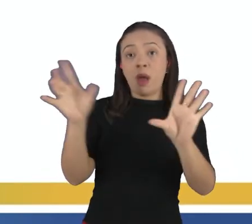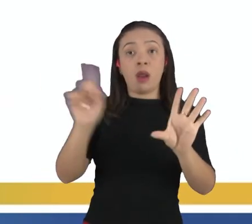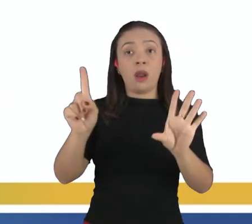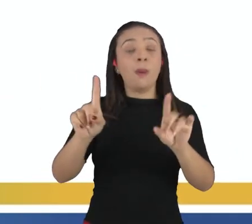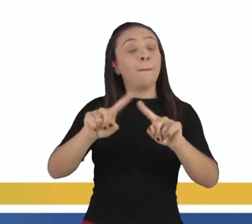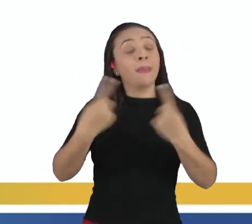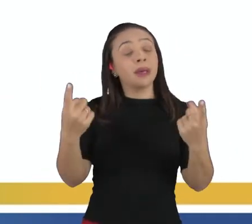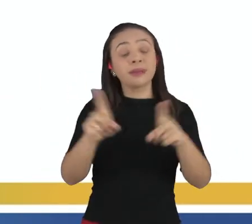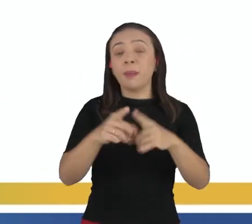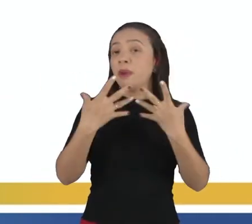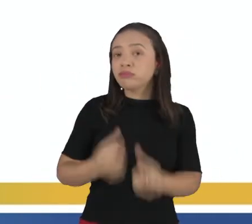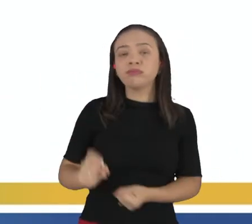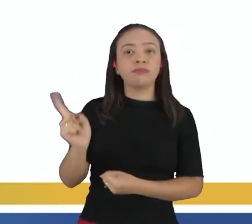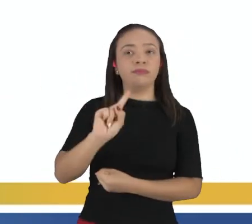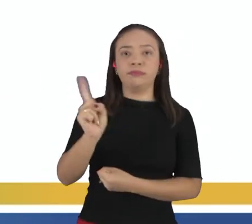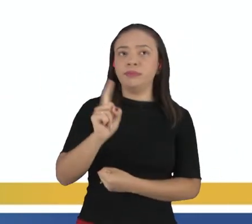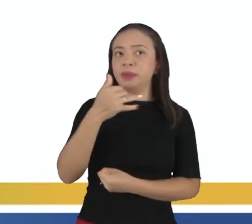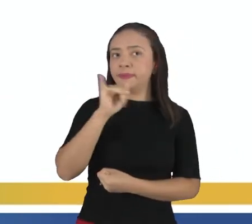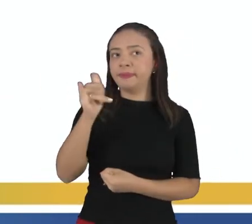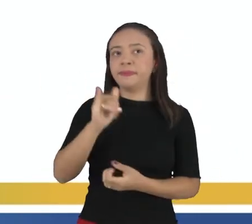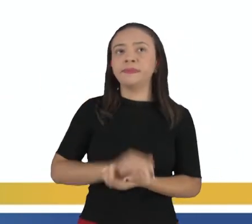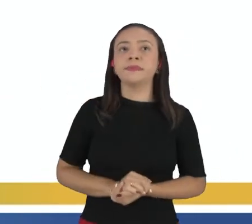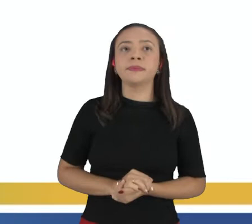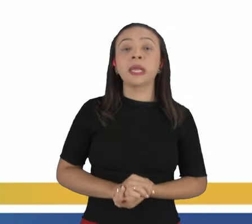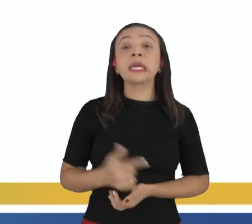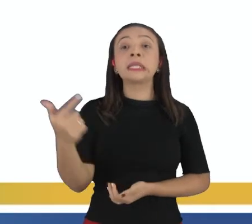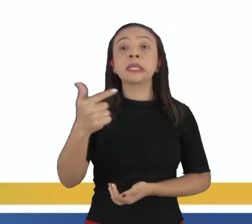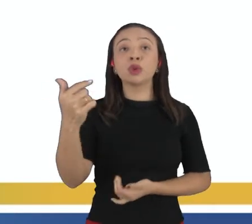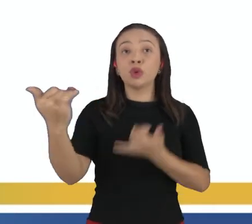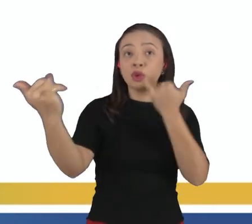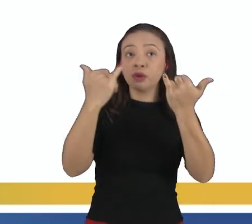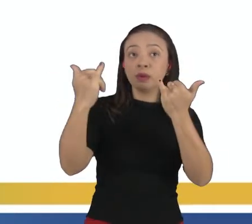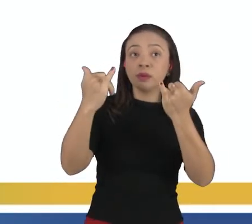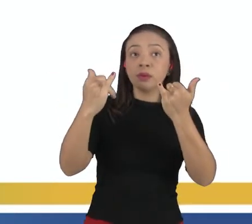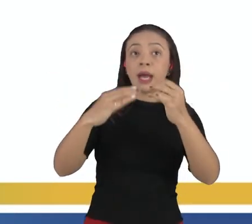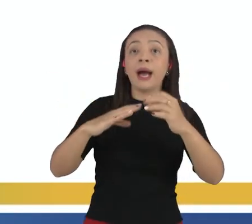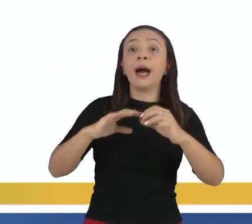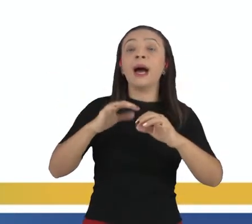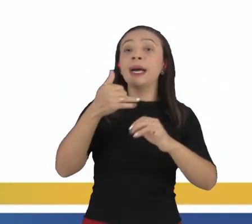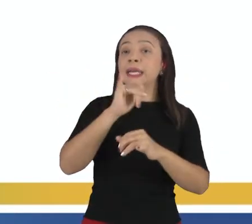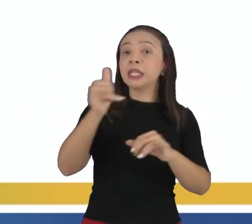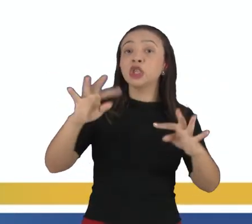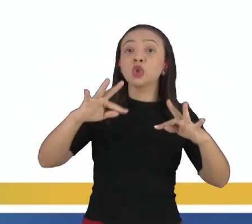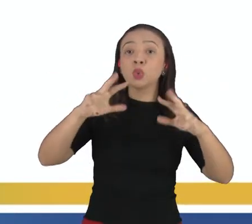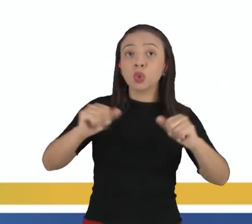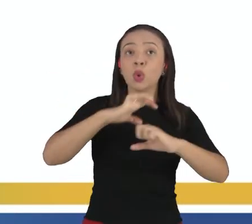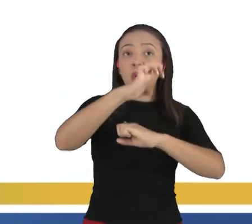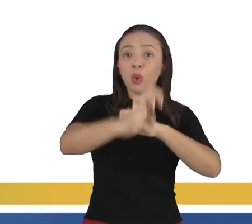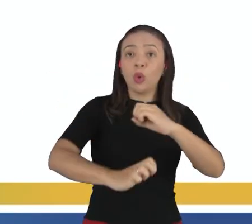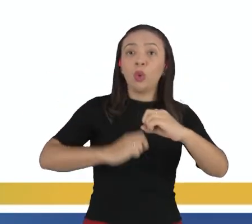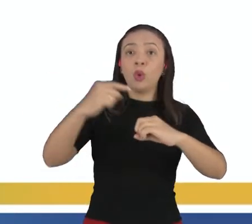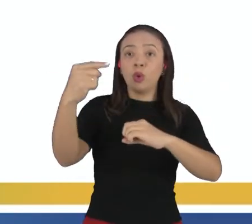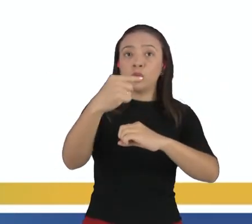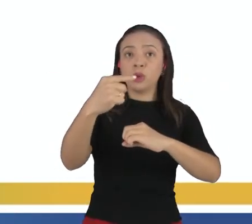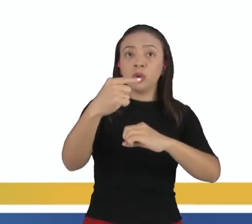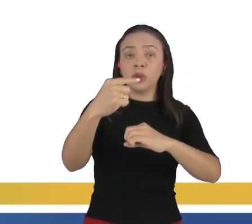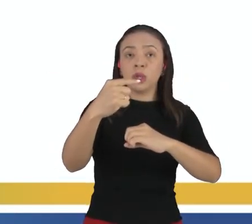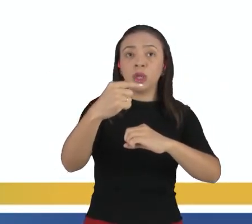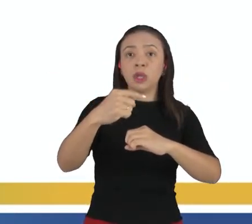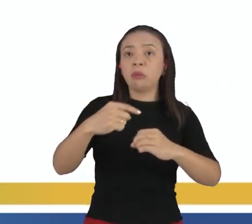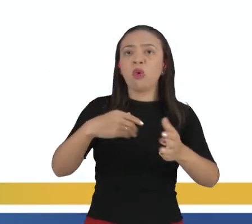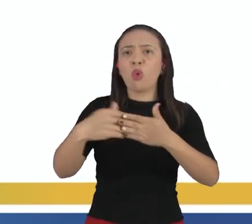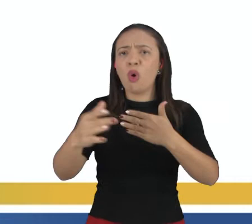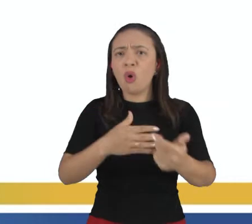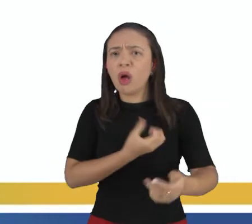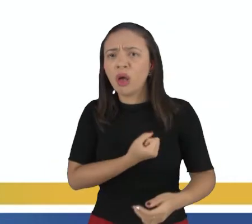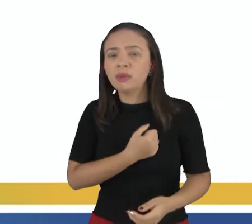absorve. Segundo, a energia total do elétron não apresenta um valor aleatório, mas sim múltiplos de um quanto de